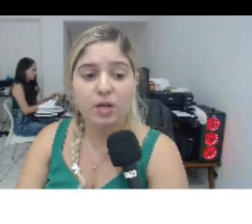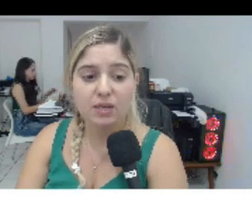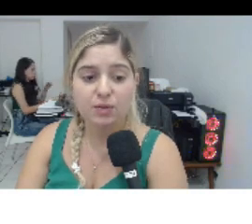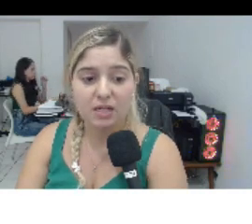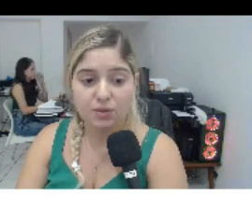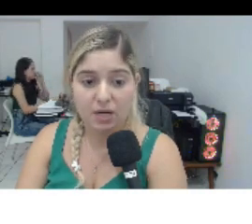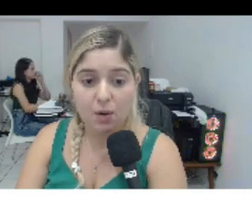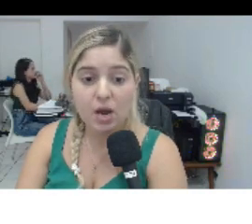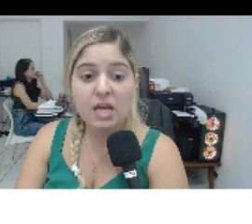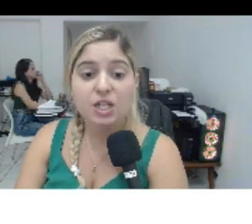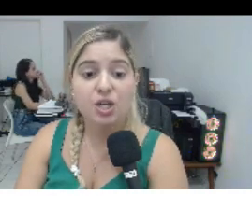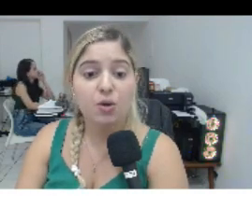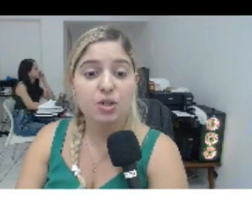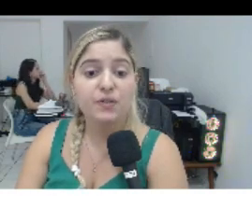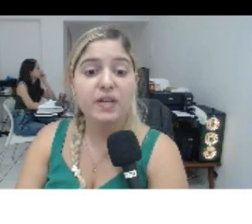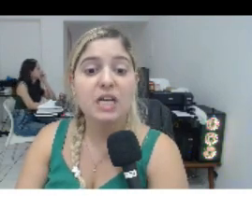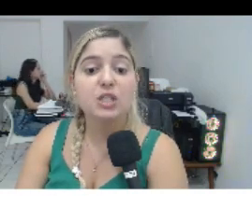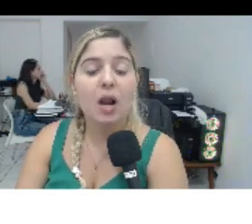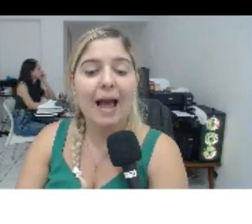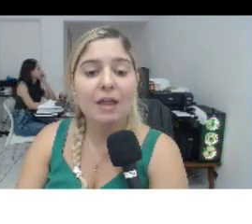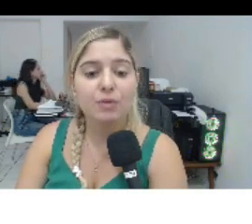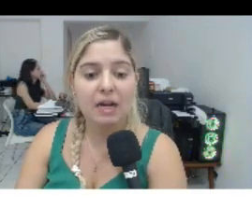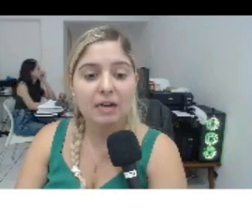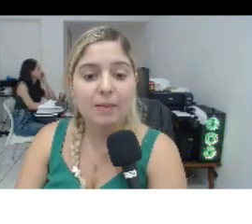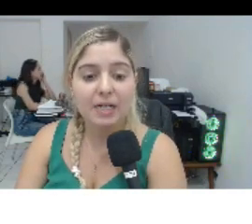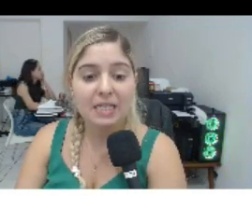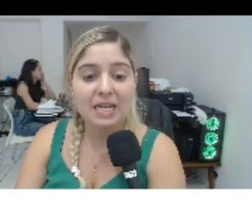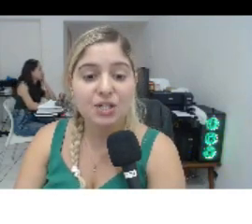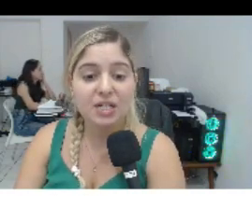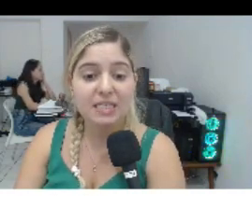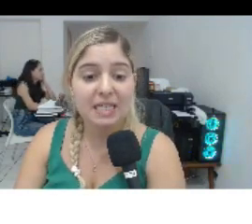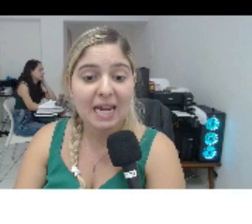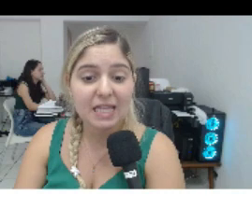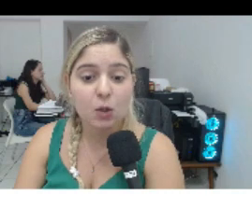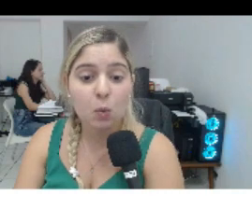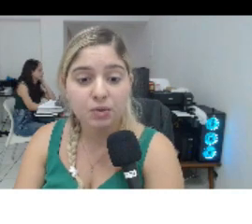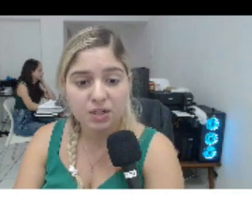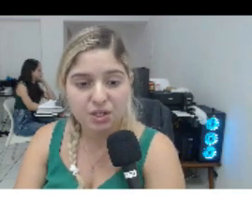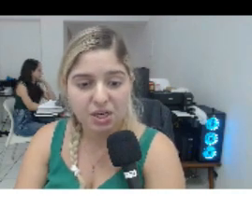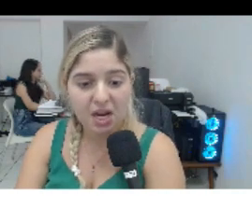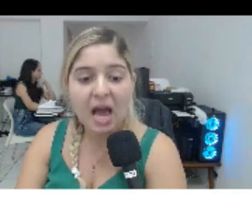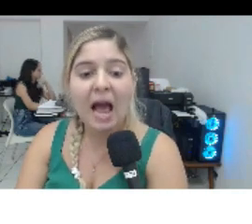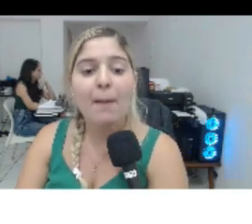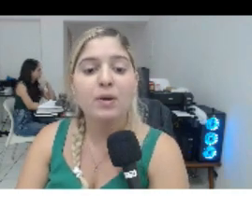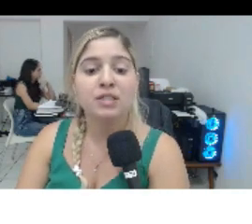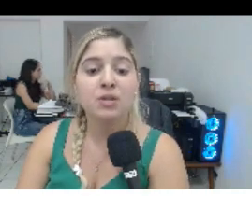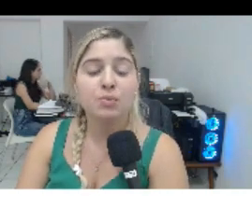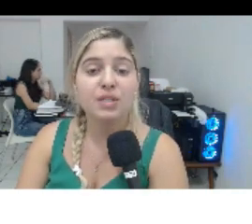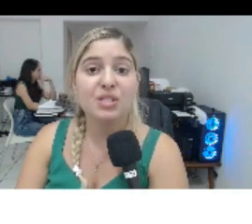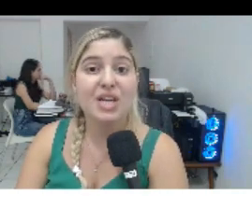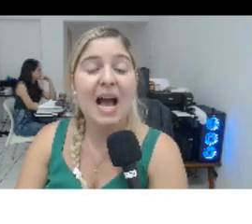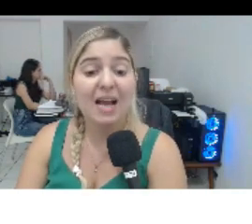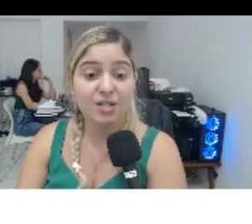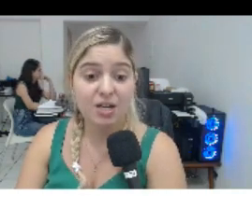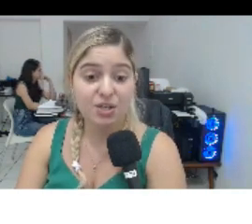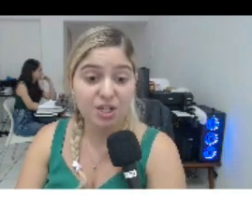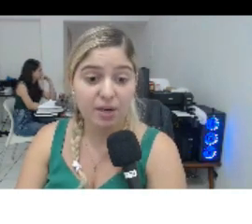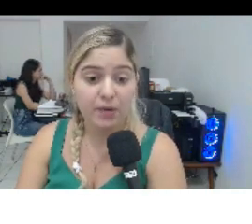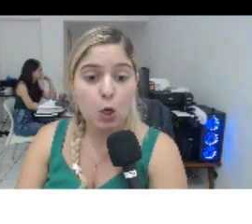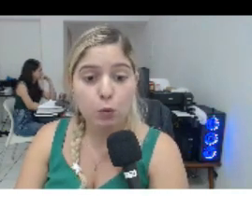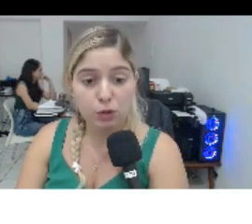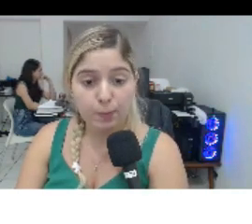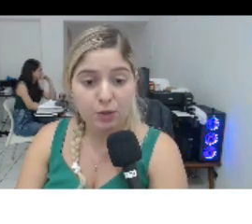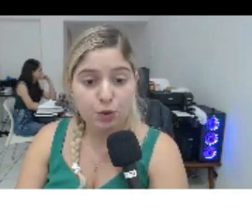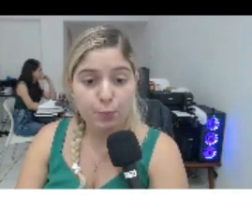sobre o Congresso Nacional, que Janones fica isolado na Câmara e deixa a esquerda constrangida após denúncia de